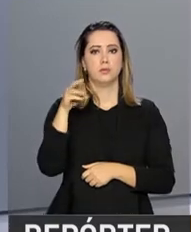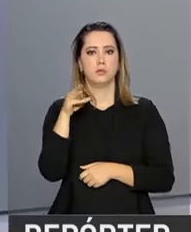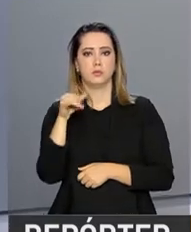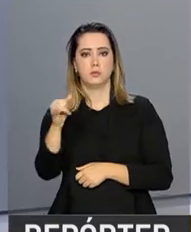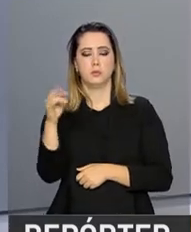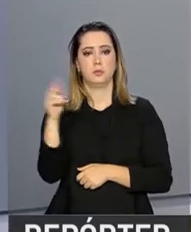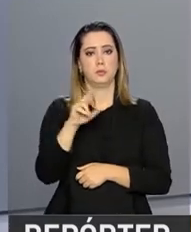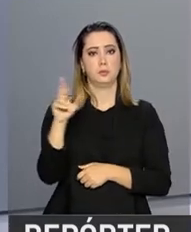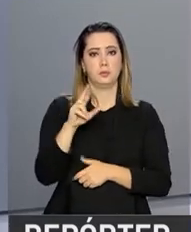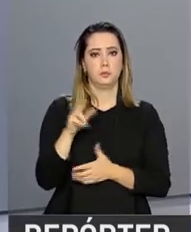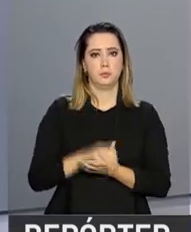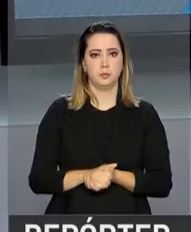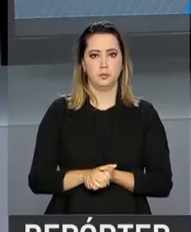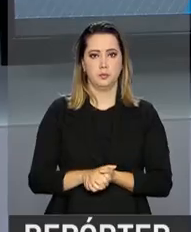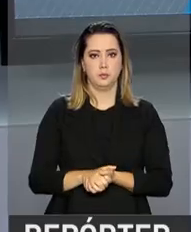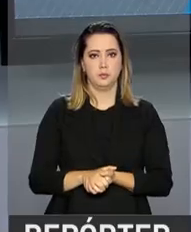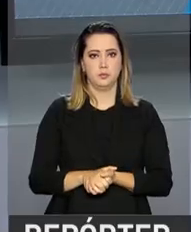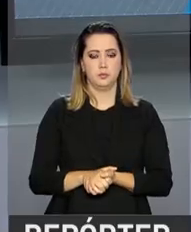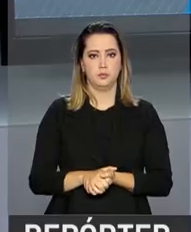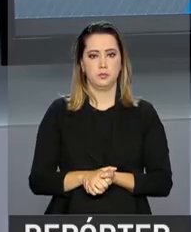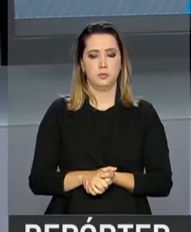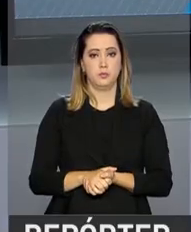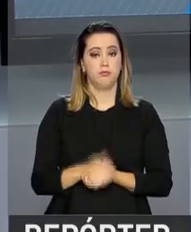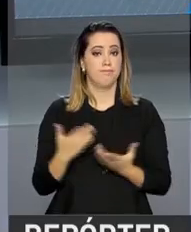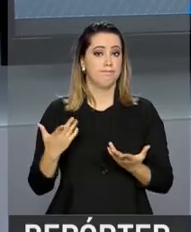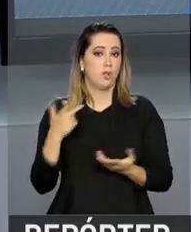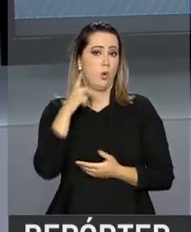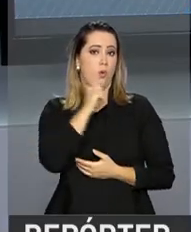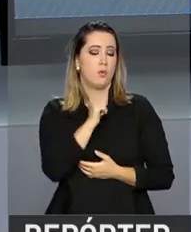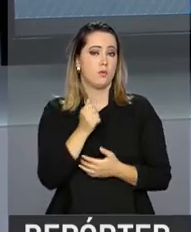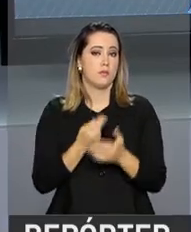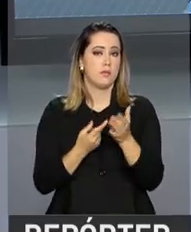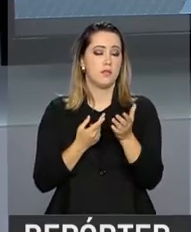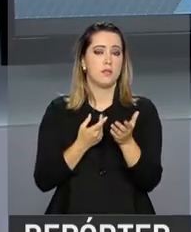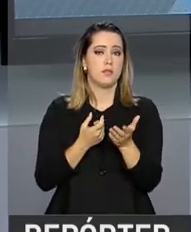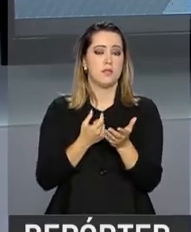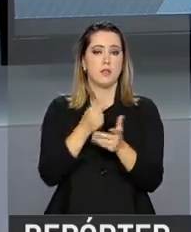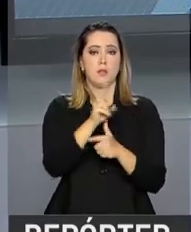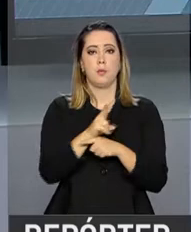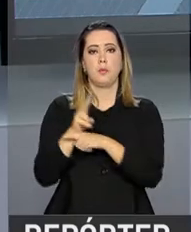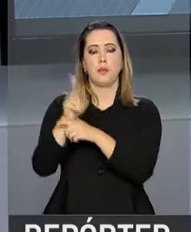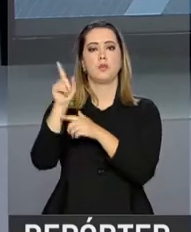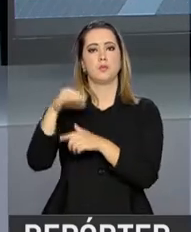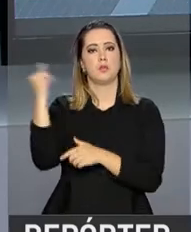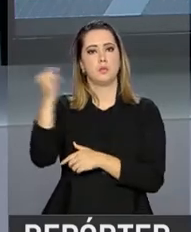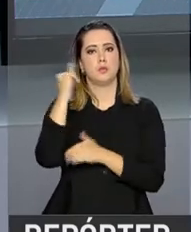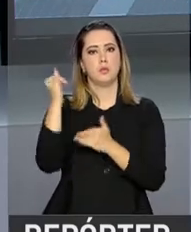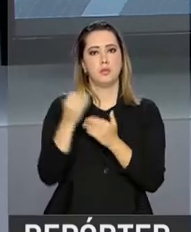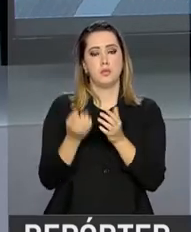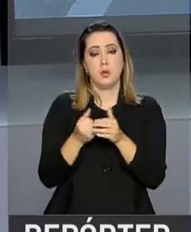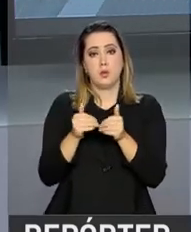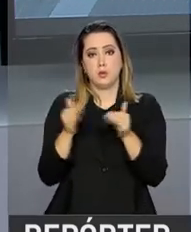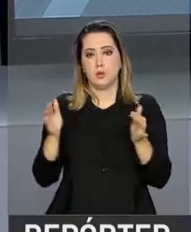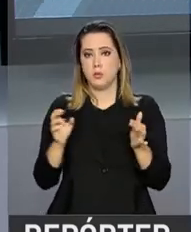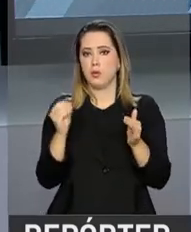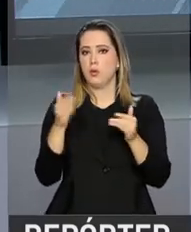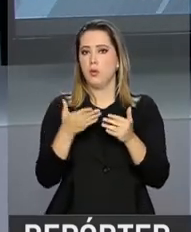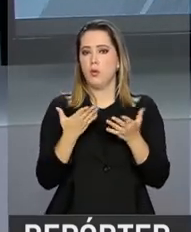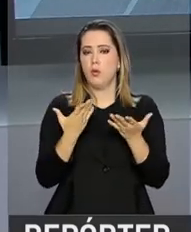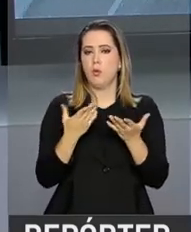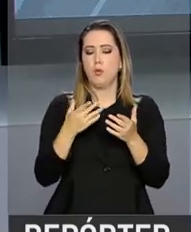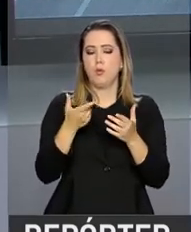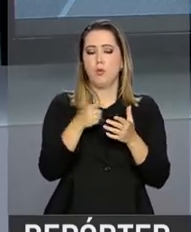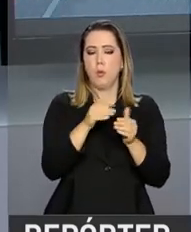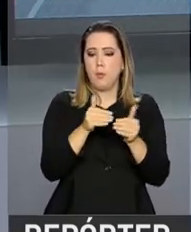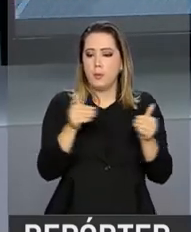de reais conseguir crédito é fundamental na hora de abrir ou ampliar um negócio e para